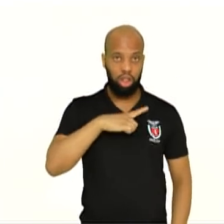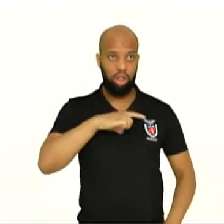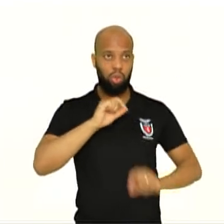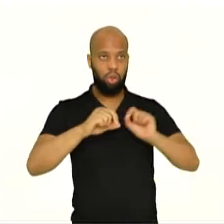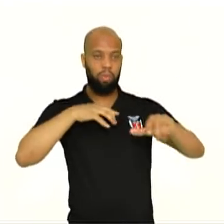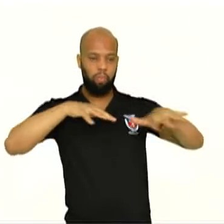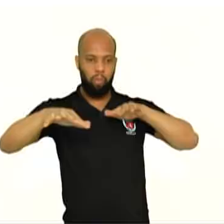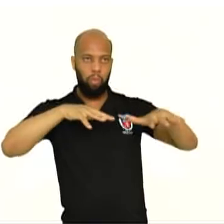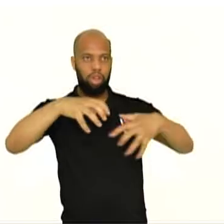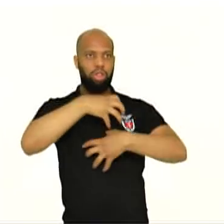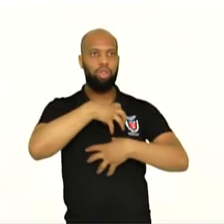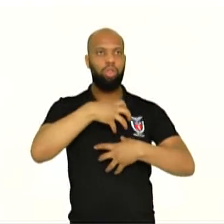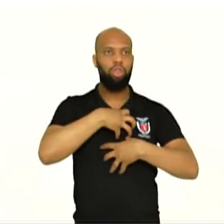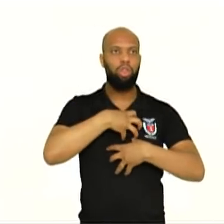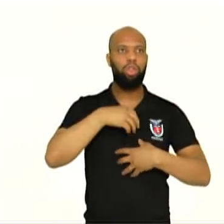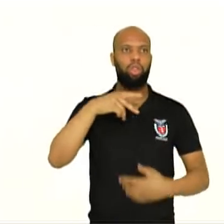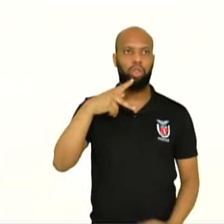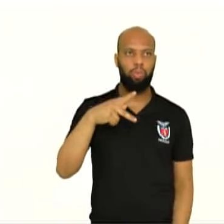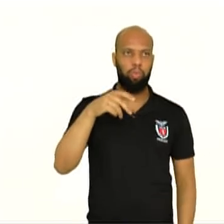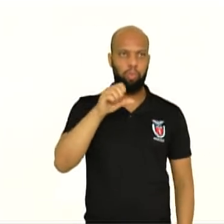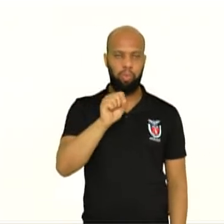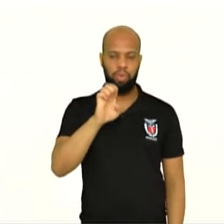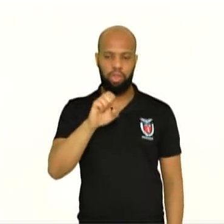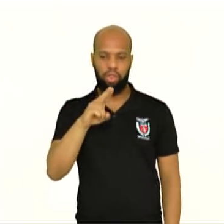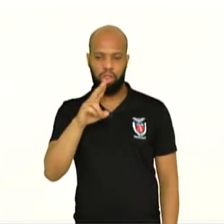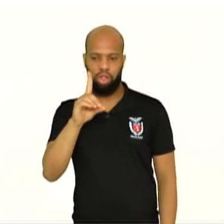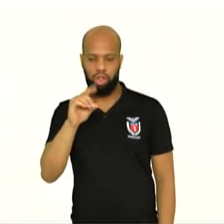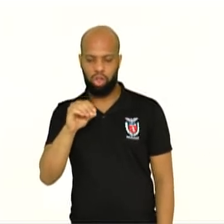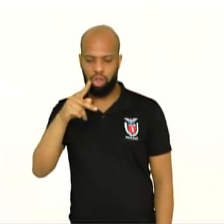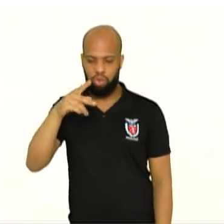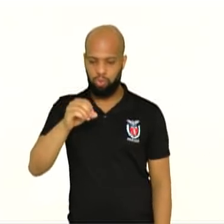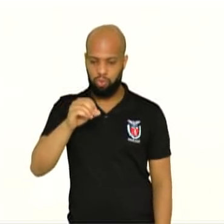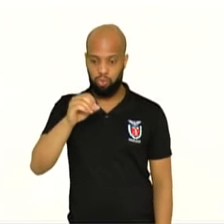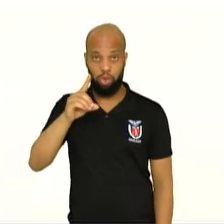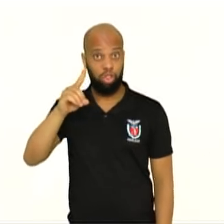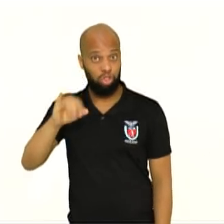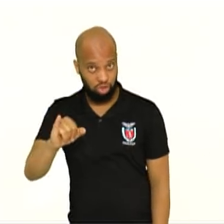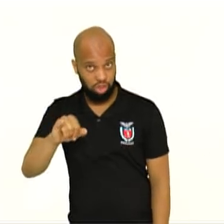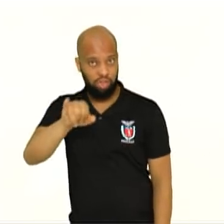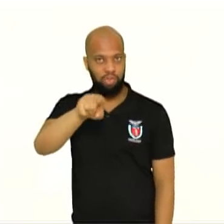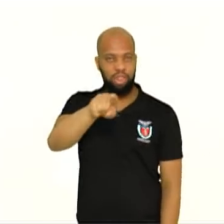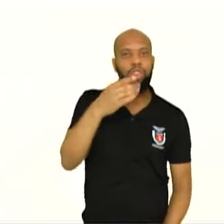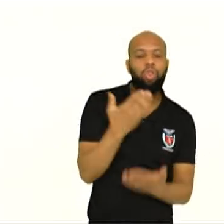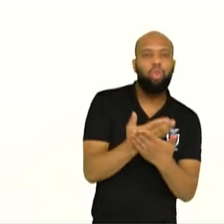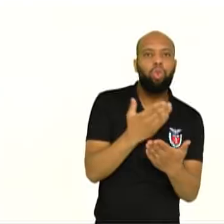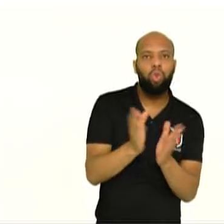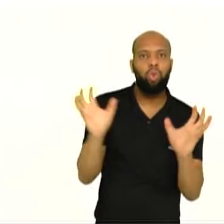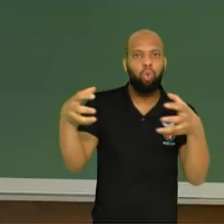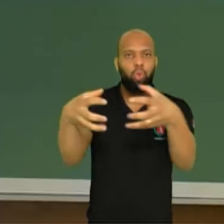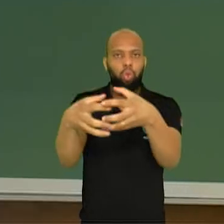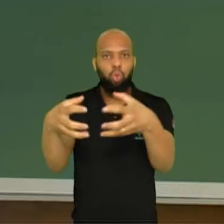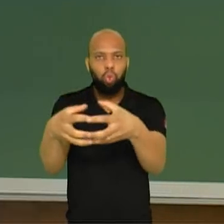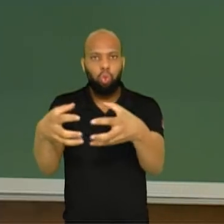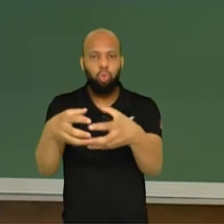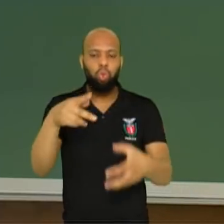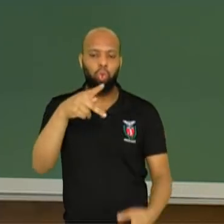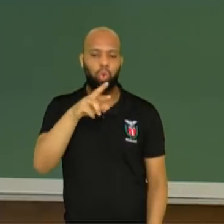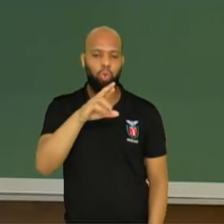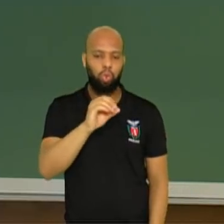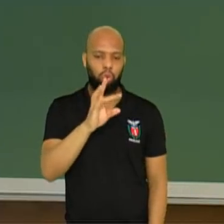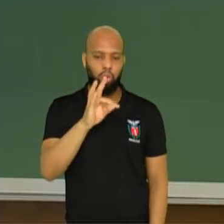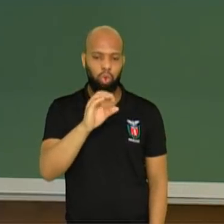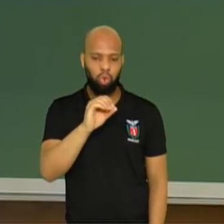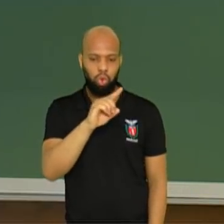movimento chamado de pseudópode. Quando você estudou protozoários, você aprendeu o que eram pseudópodes, não